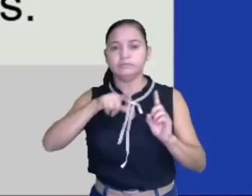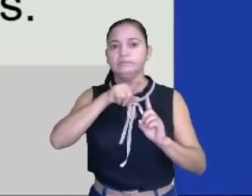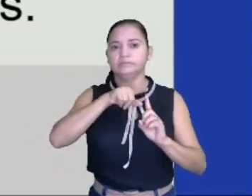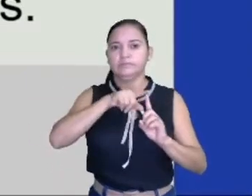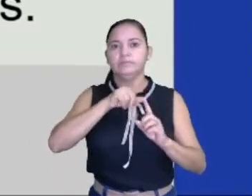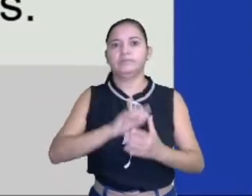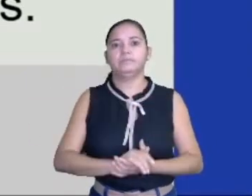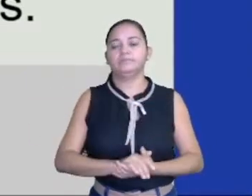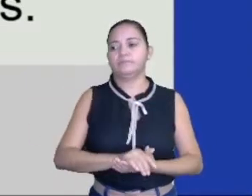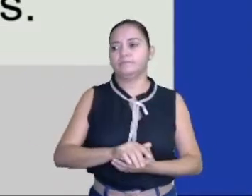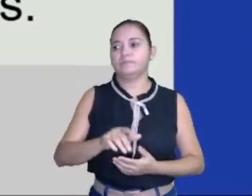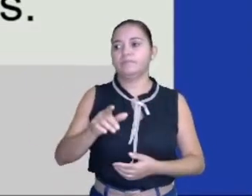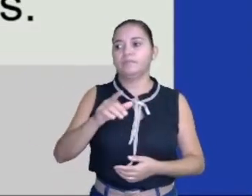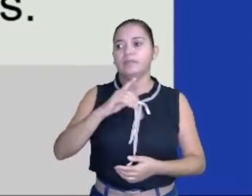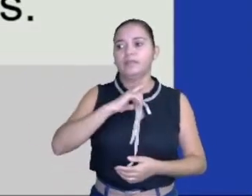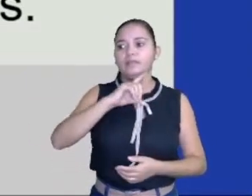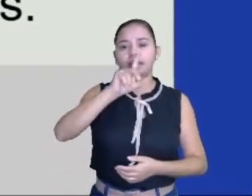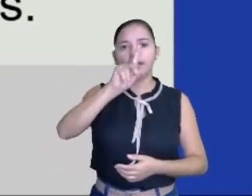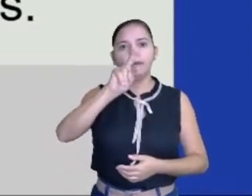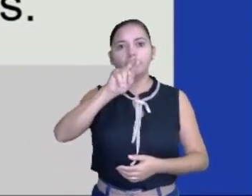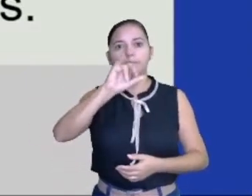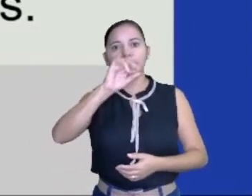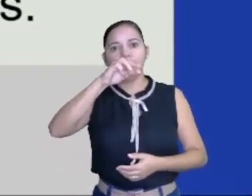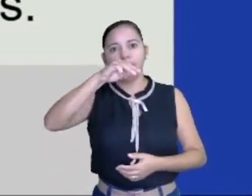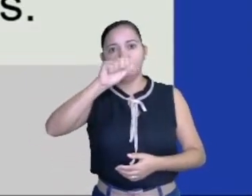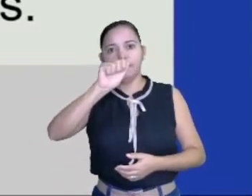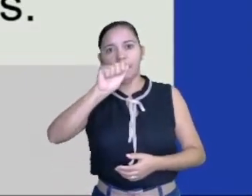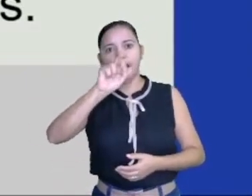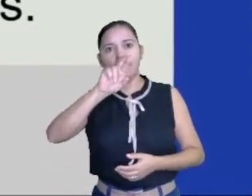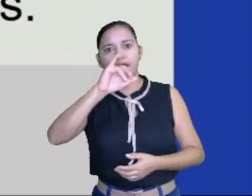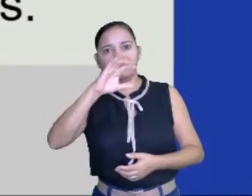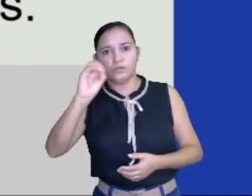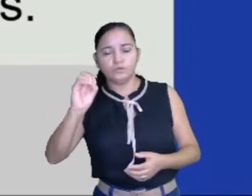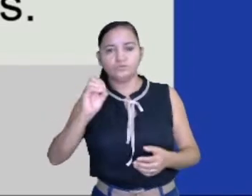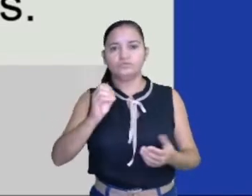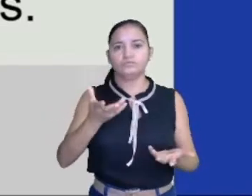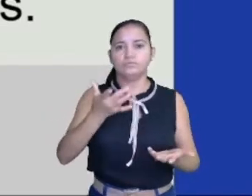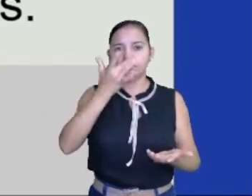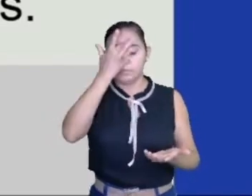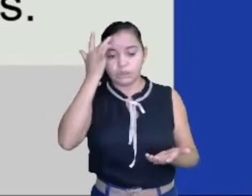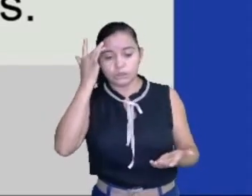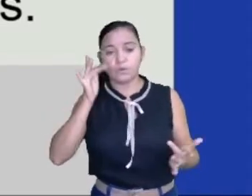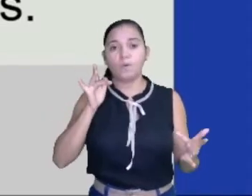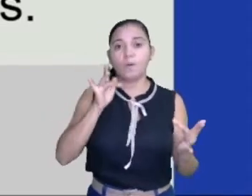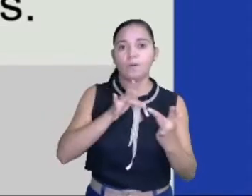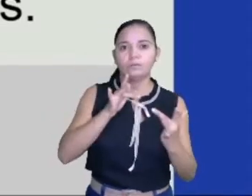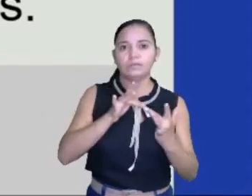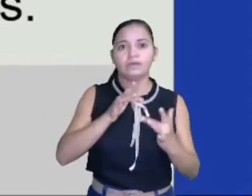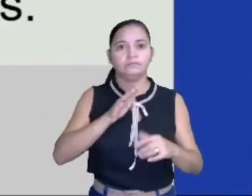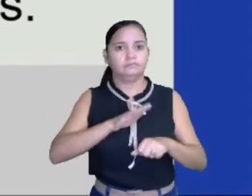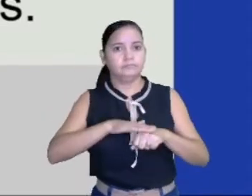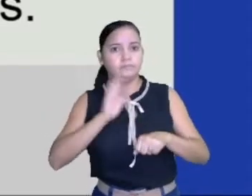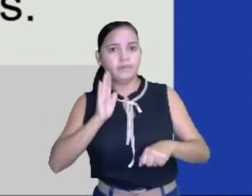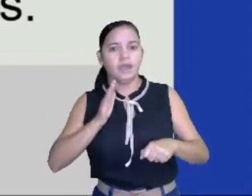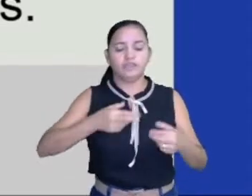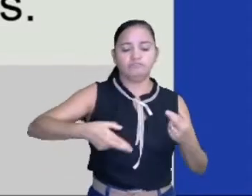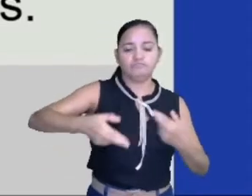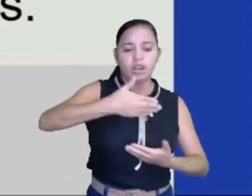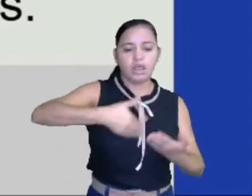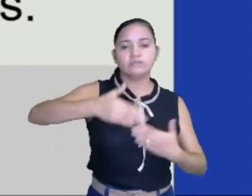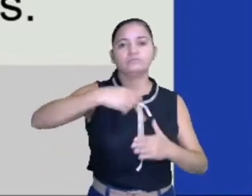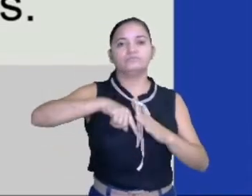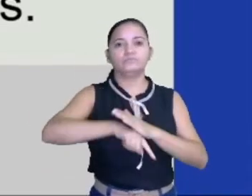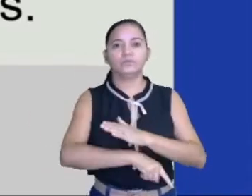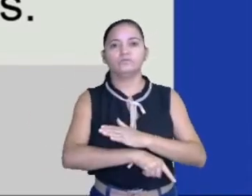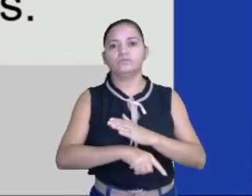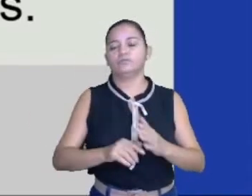aqueles em que os membros possuem contato pessoal direto e contato mais íntimo.